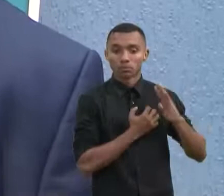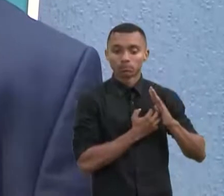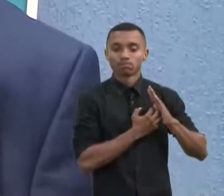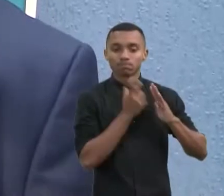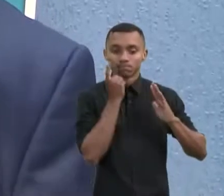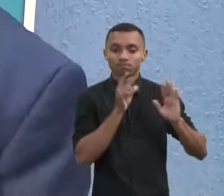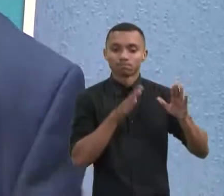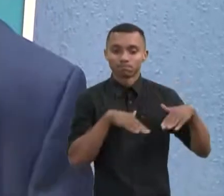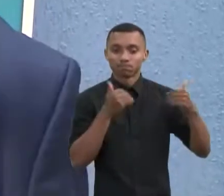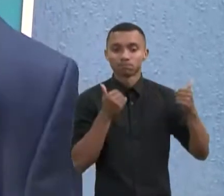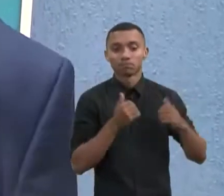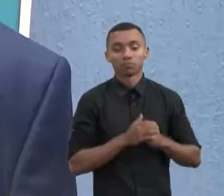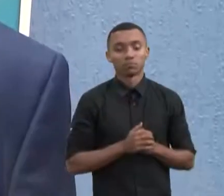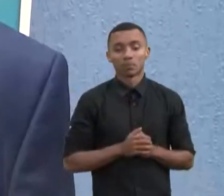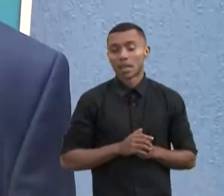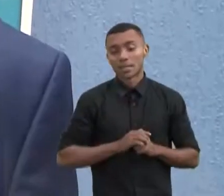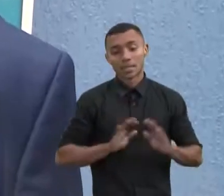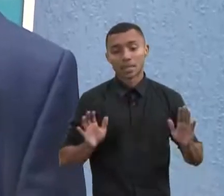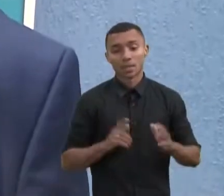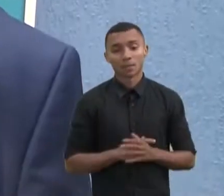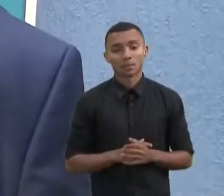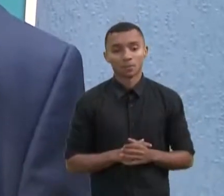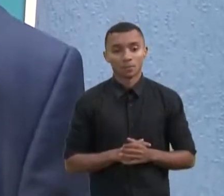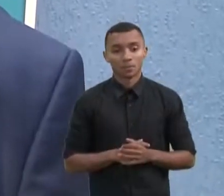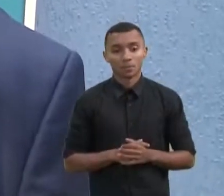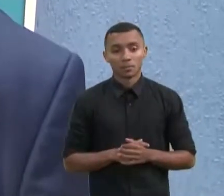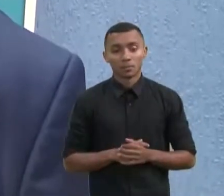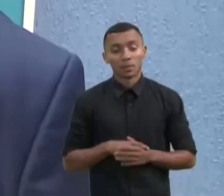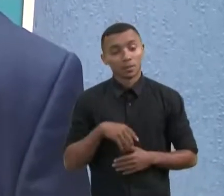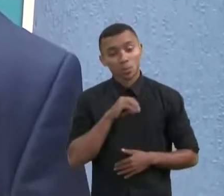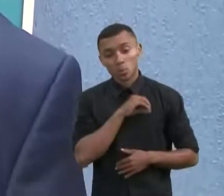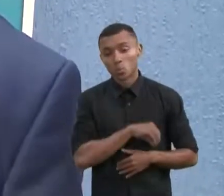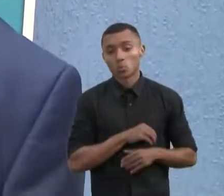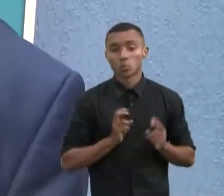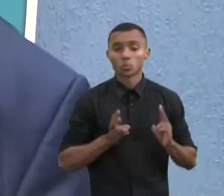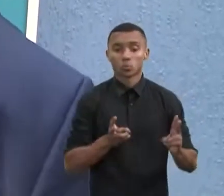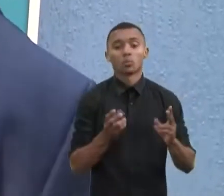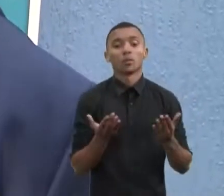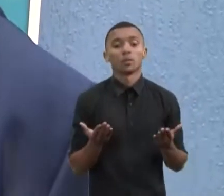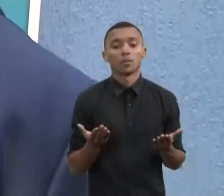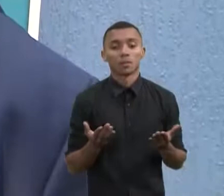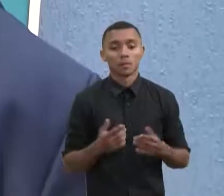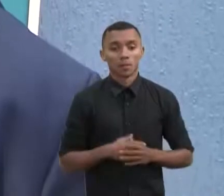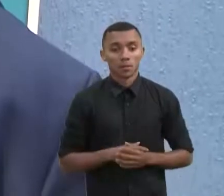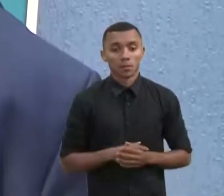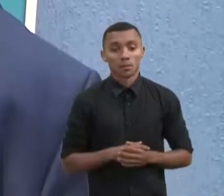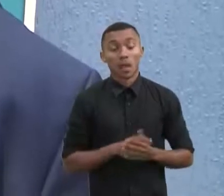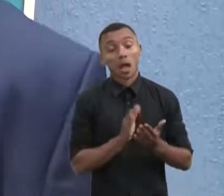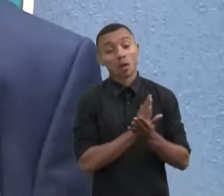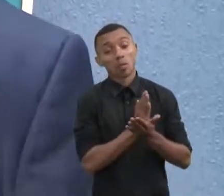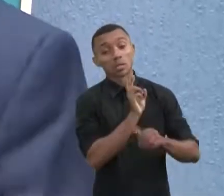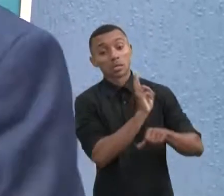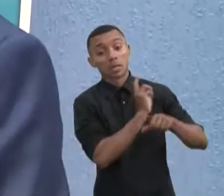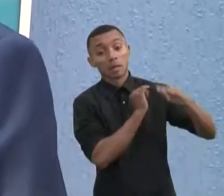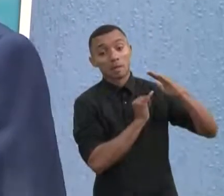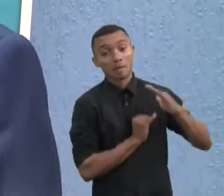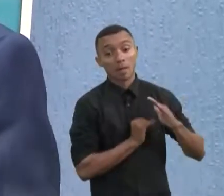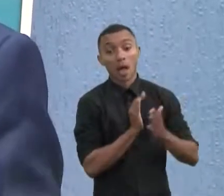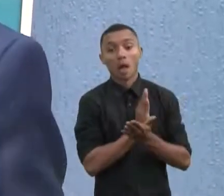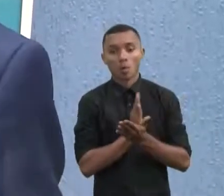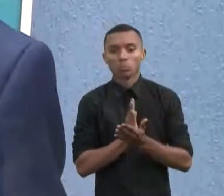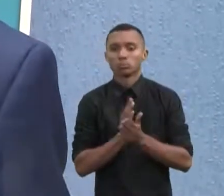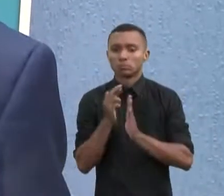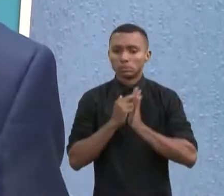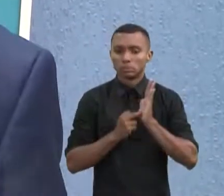pessoas. Aí você foge para sobreviver. Mas alguns na informalidade, outros na